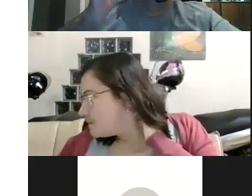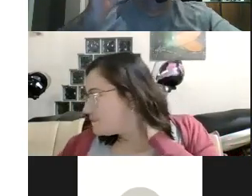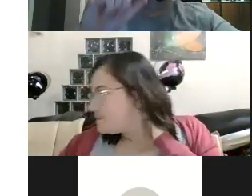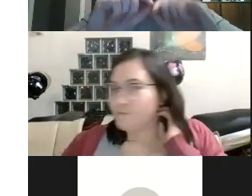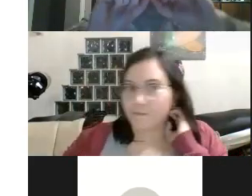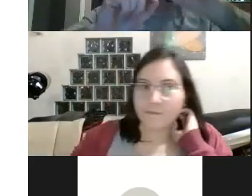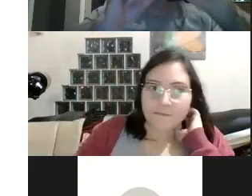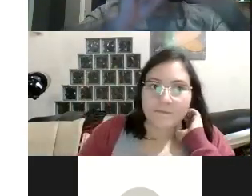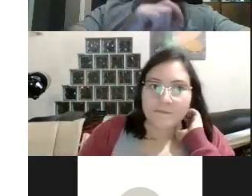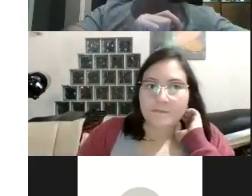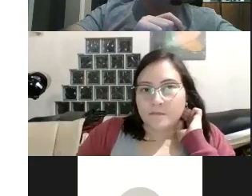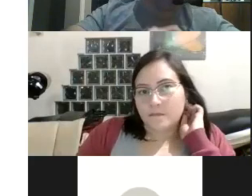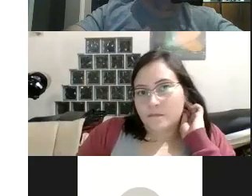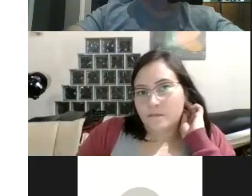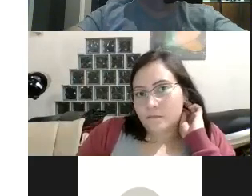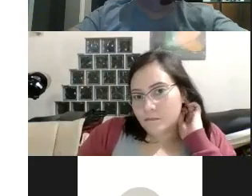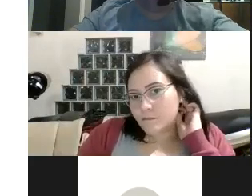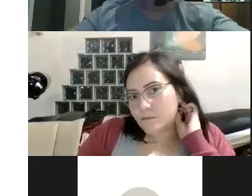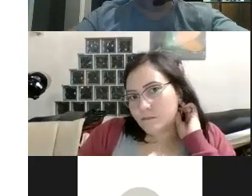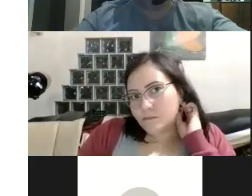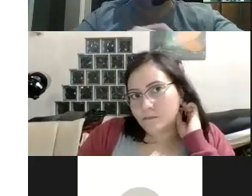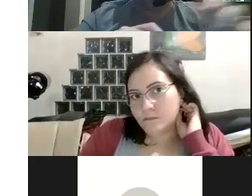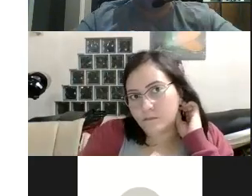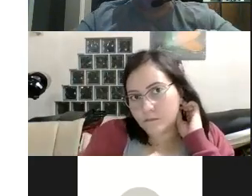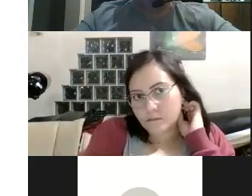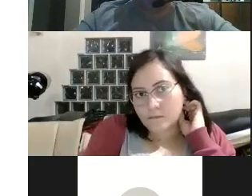Um dropzinho do que nós vamos ver para o futuro da disciplina.